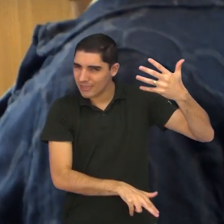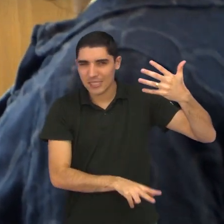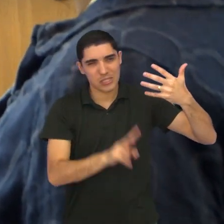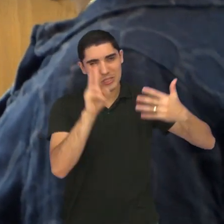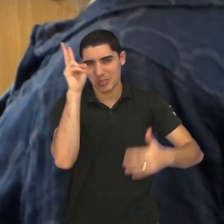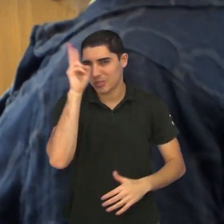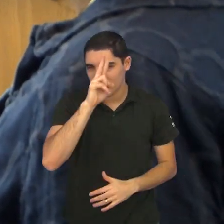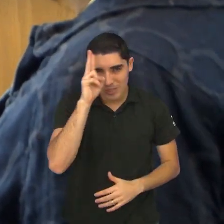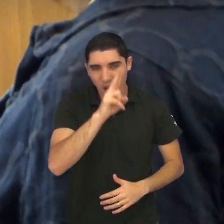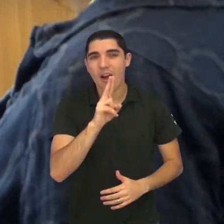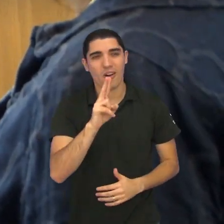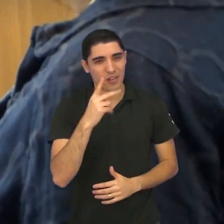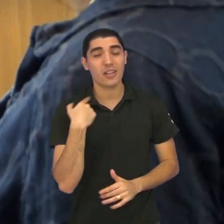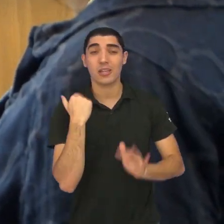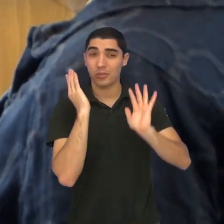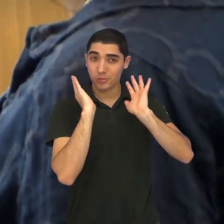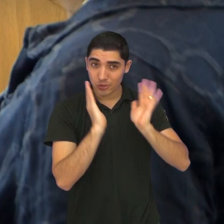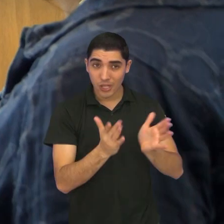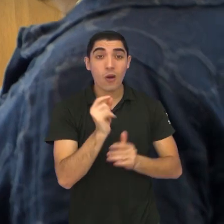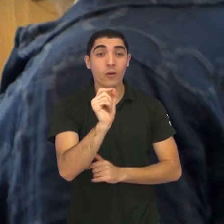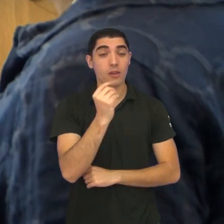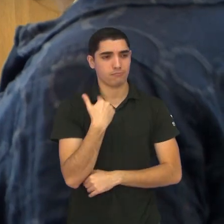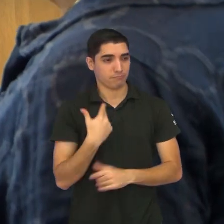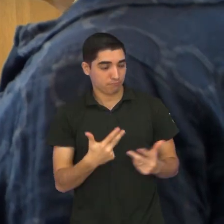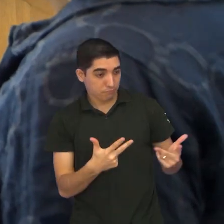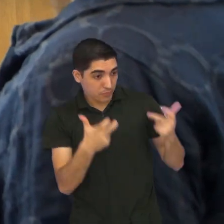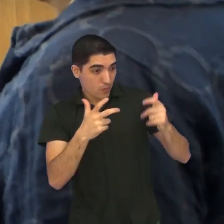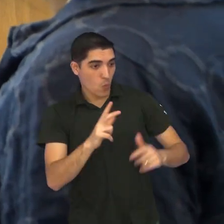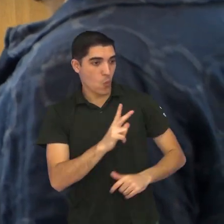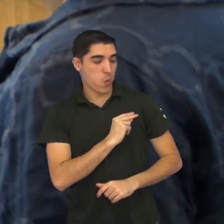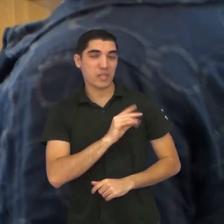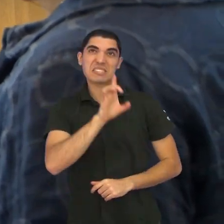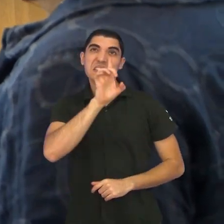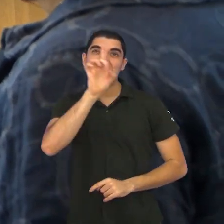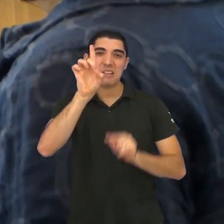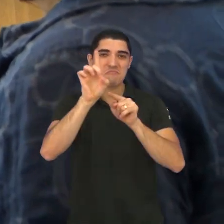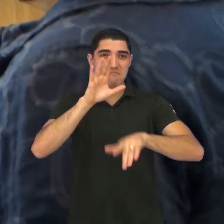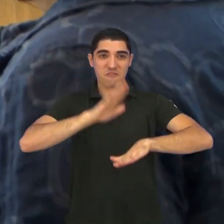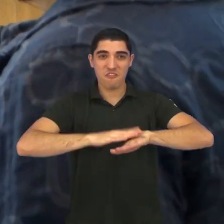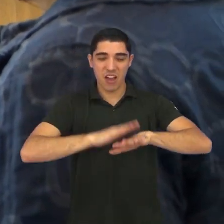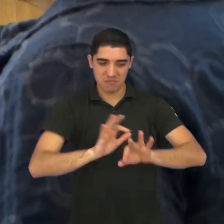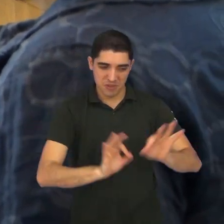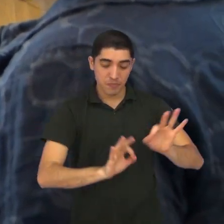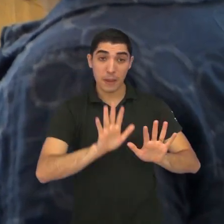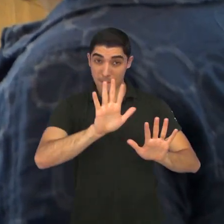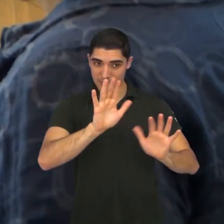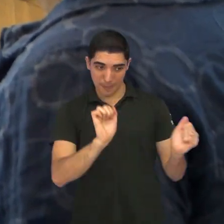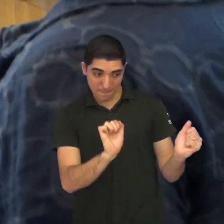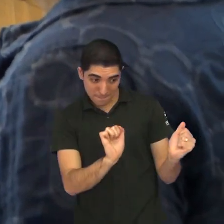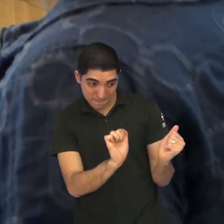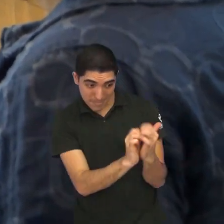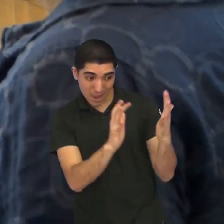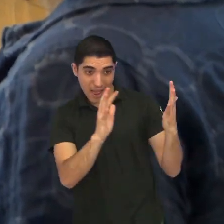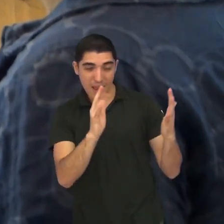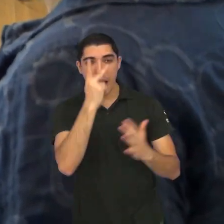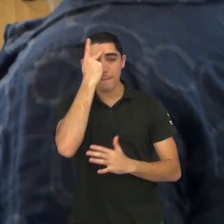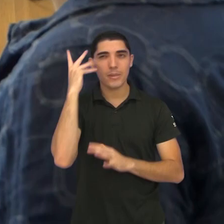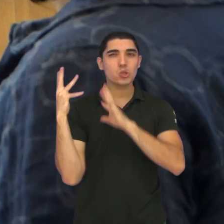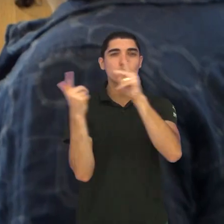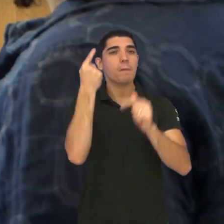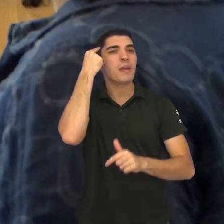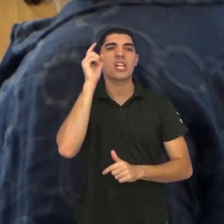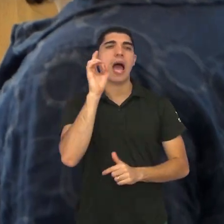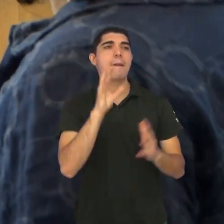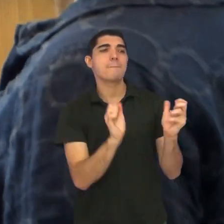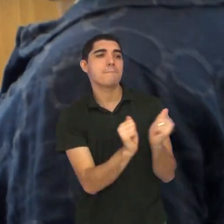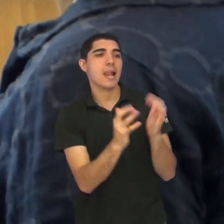inúmeras situações que a gente vê a mão de Deus, né? Mas quando a gente fala de milagre, as pessoas sempre